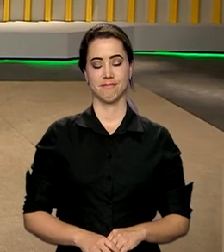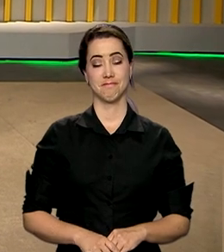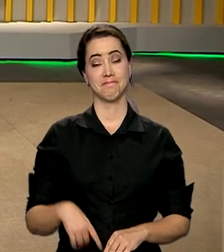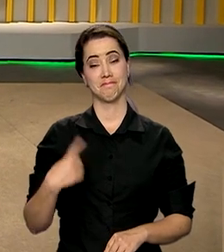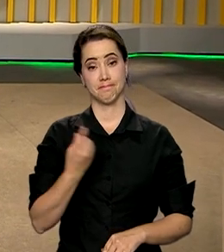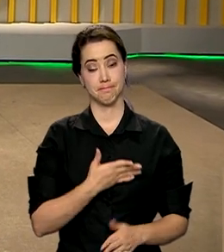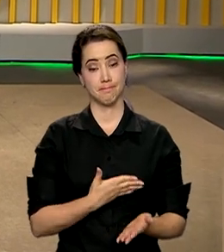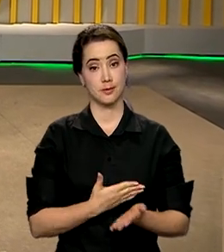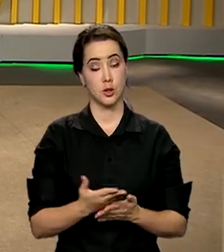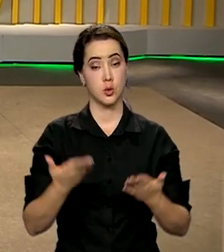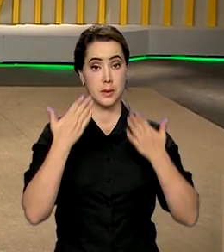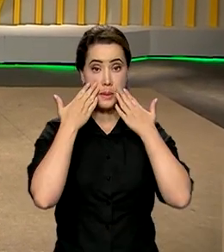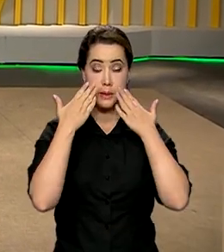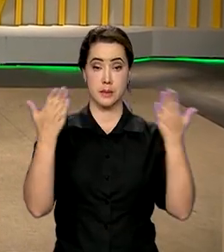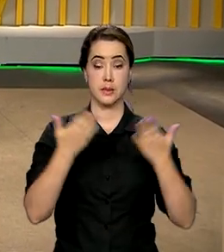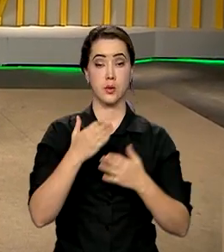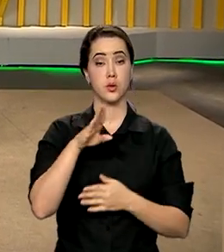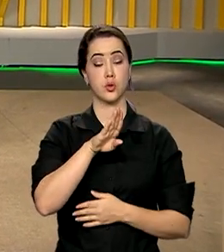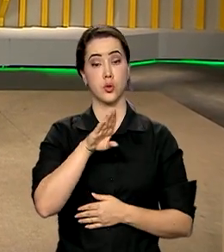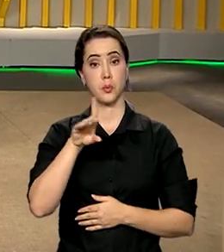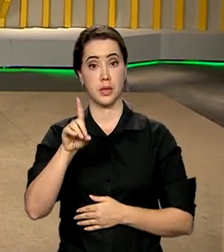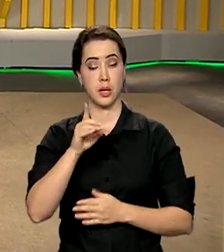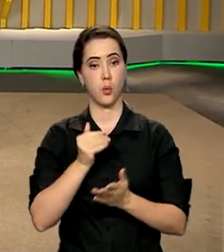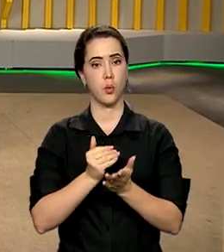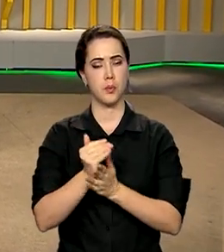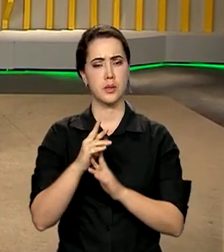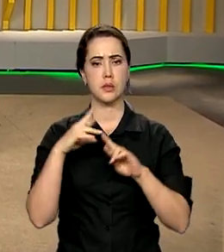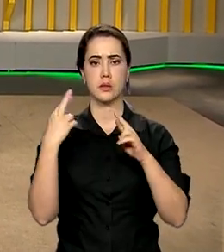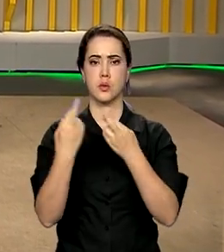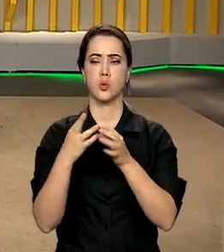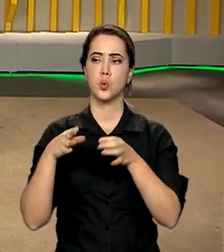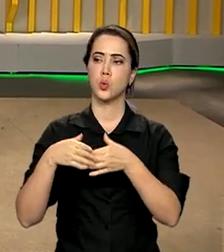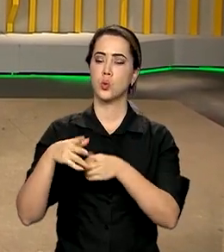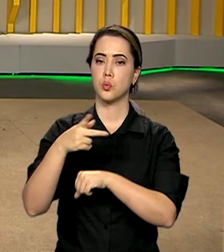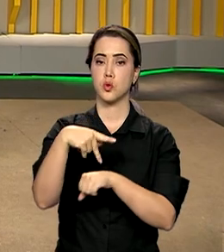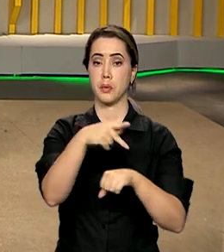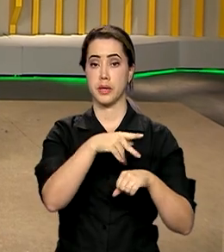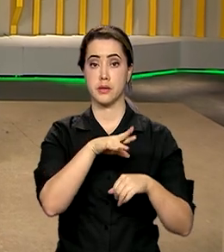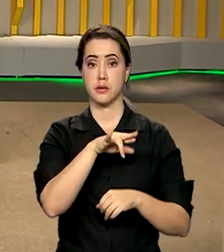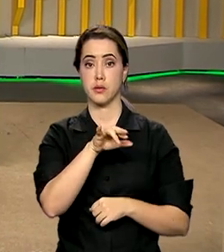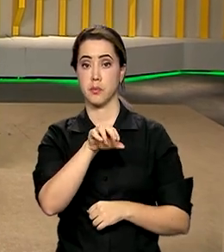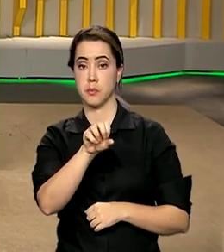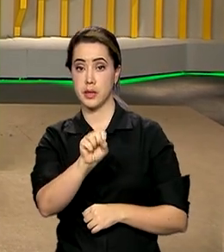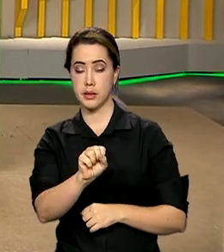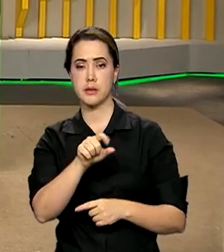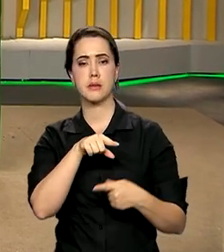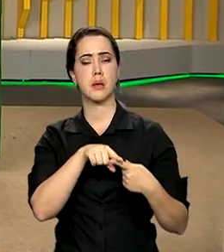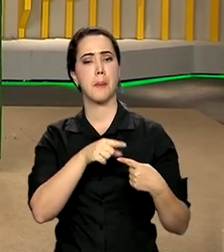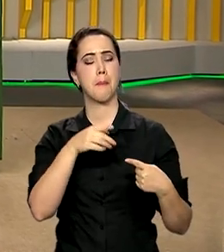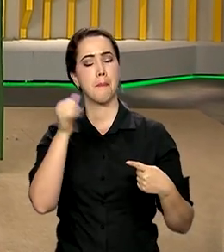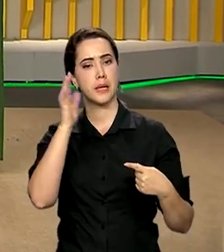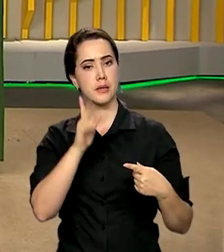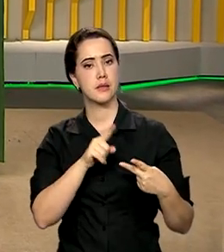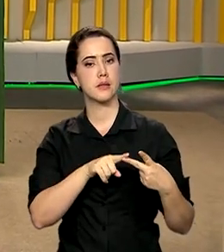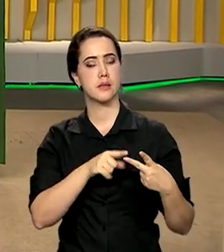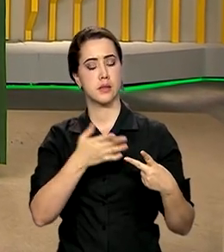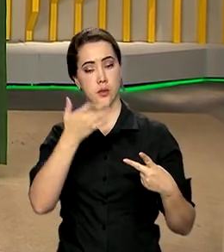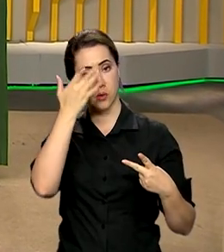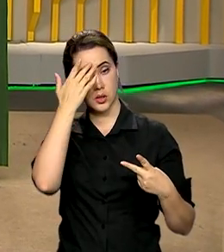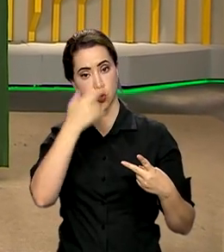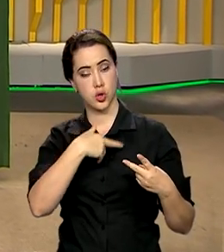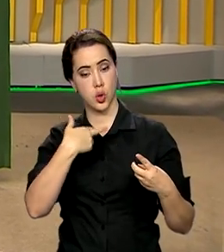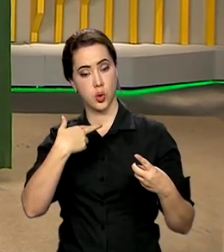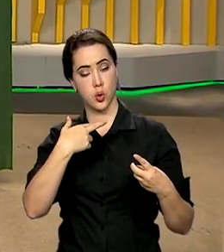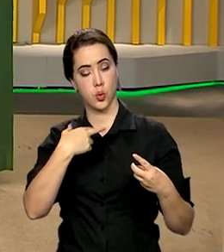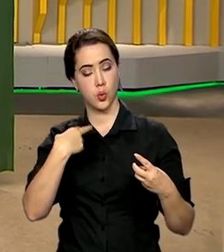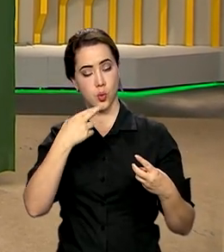A gente começa esta edição do Brasil em Dia com as primeiras reuniões de líderes do BRICS, grupo formado por Brasil, Rússia, Índia, China e